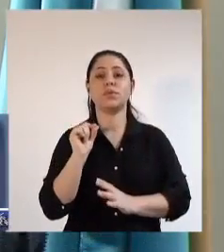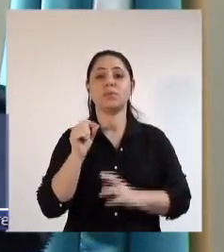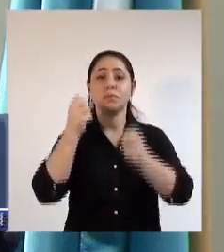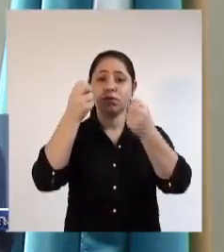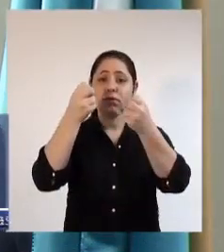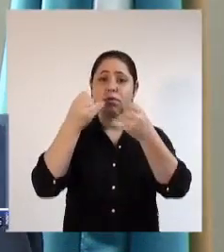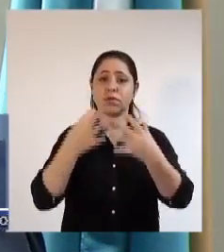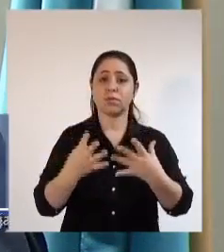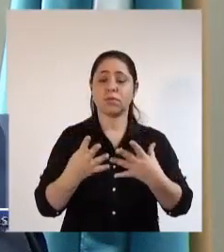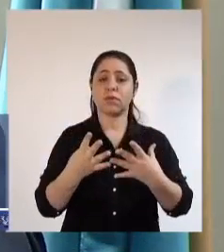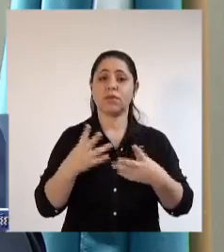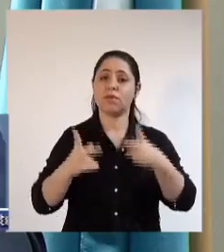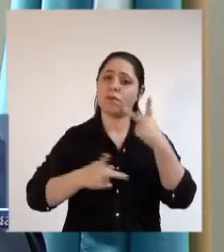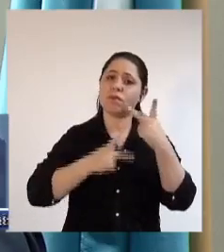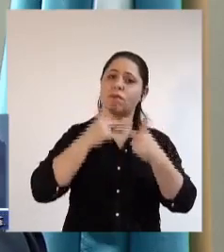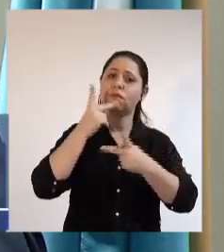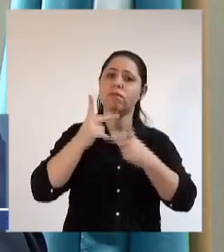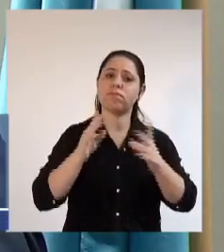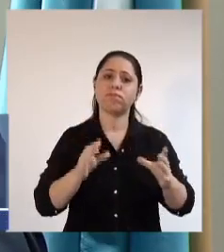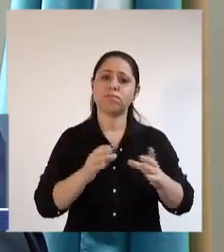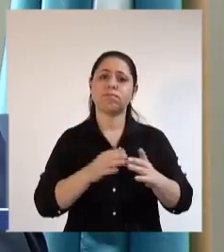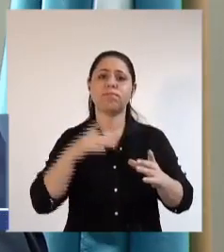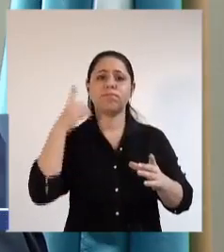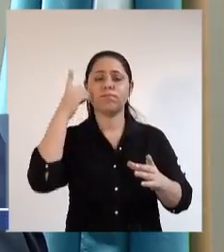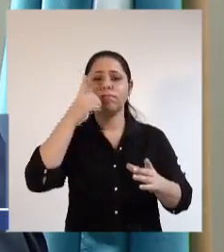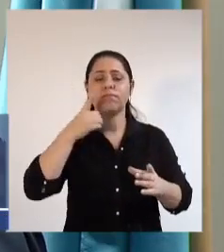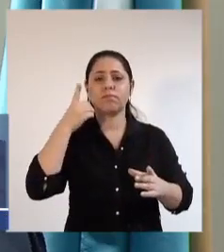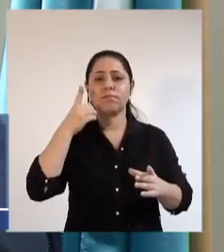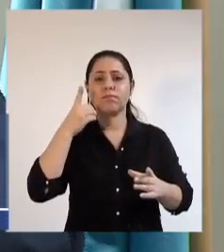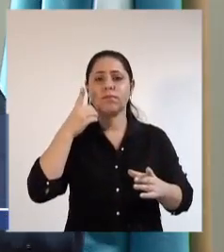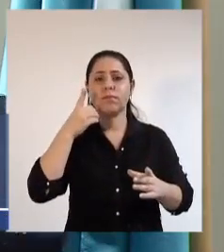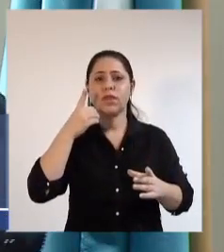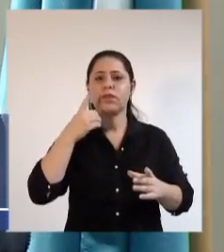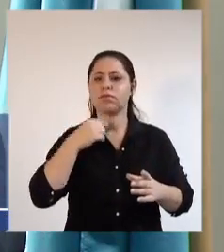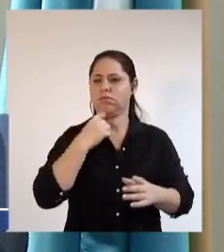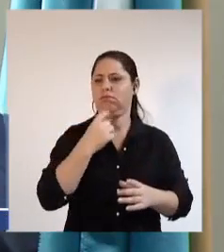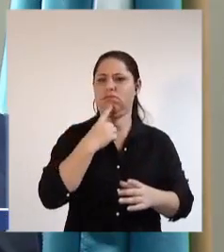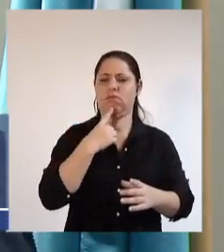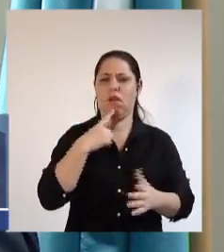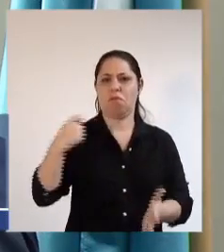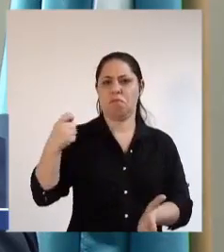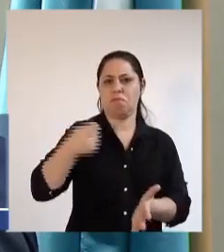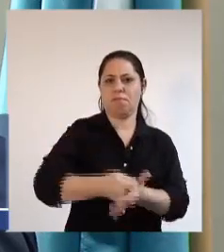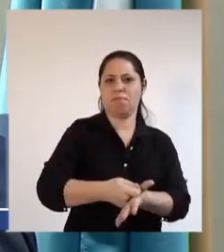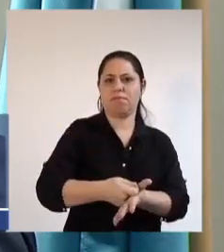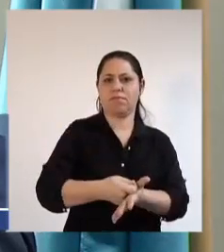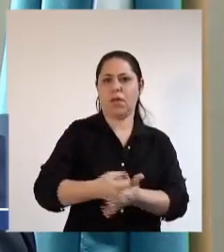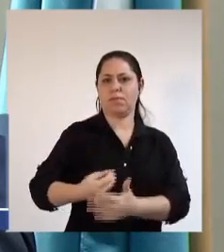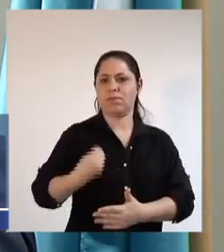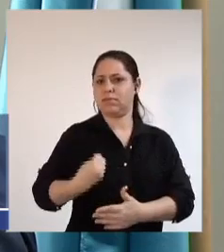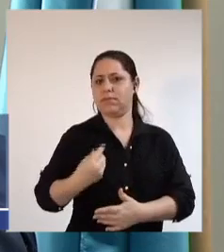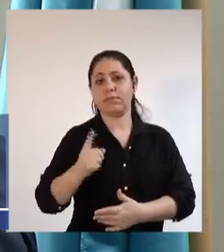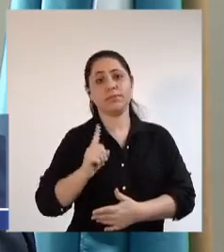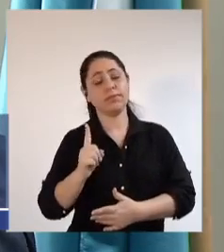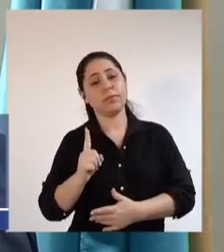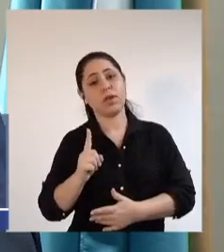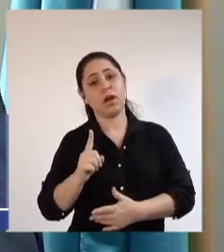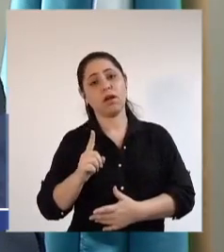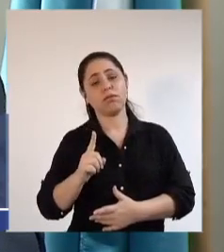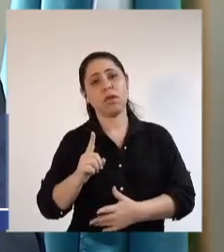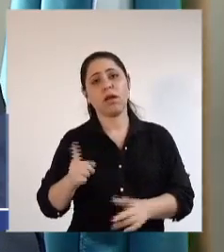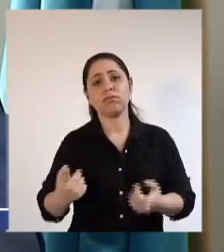que a frente parlamentar ela ninguém é obrigado a participar é uma